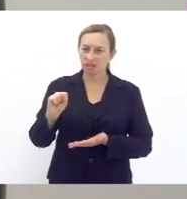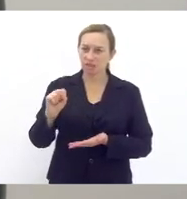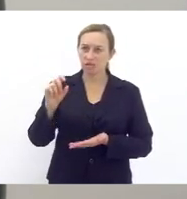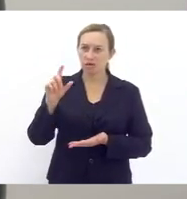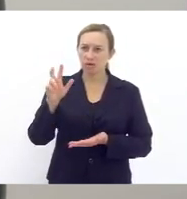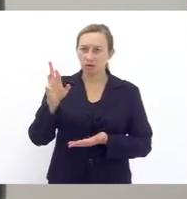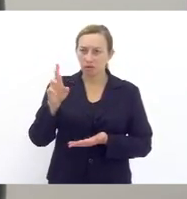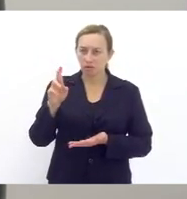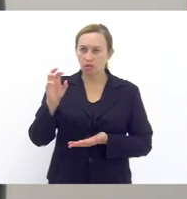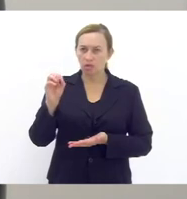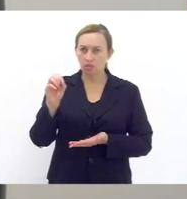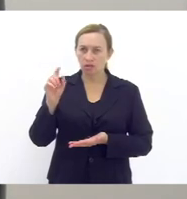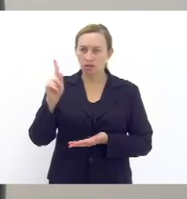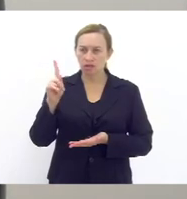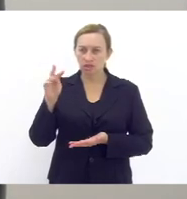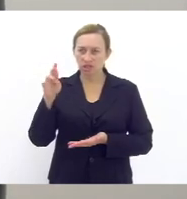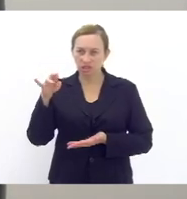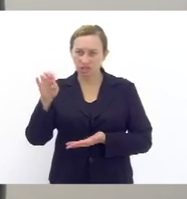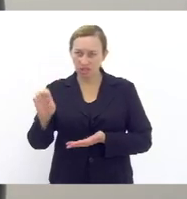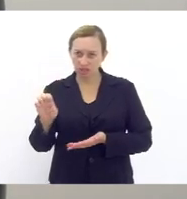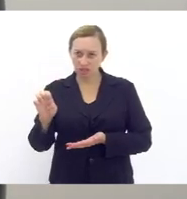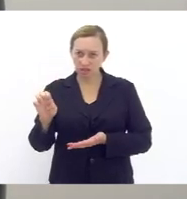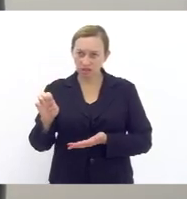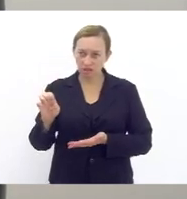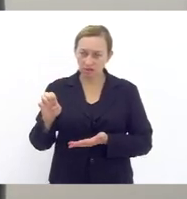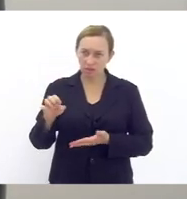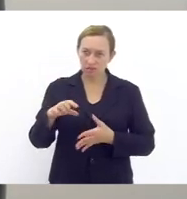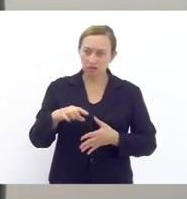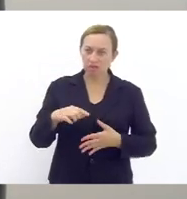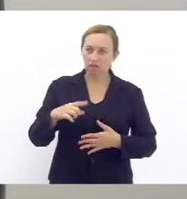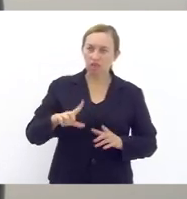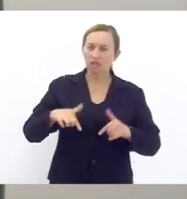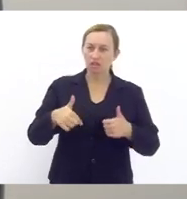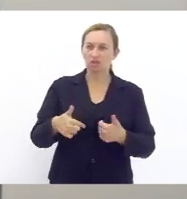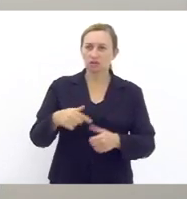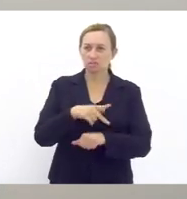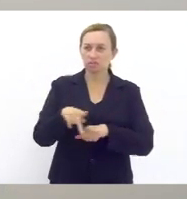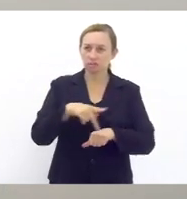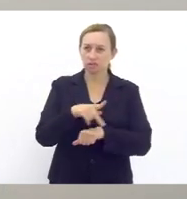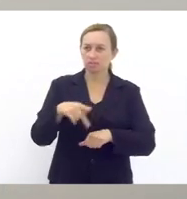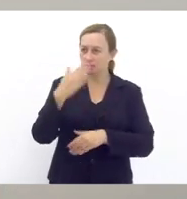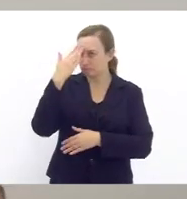esse país e graças a Deus isso vai ficar no passado